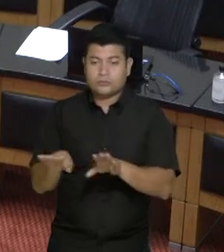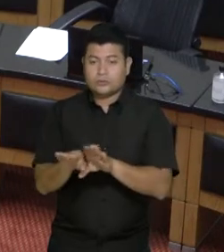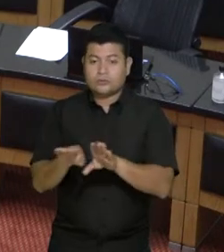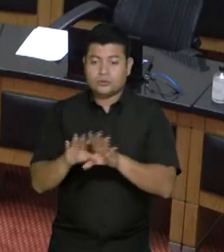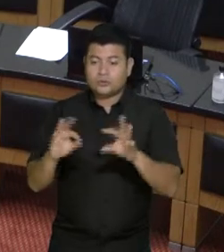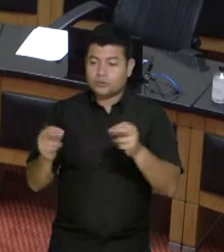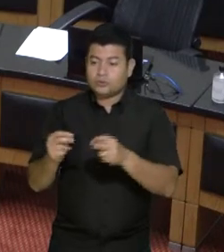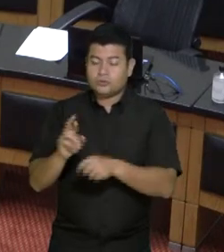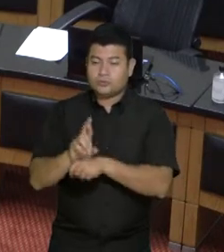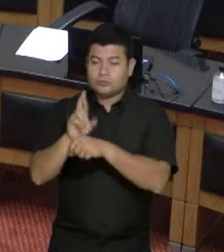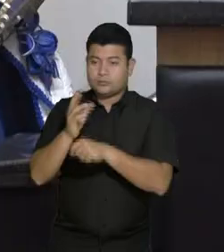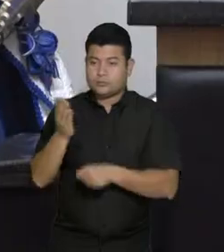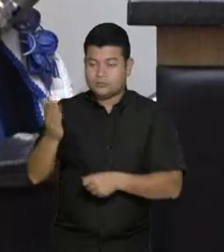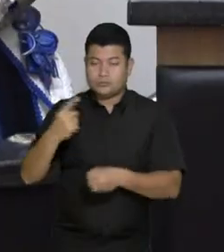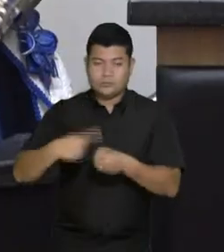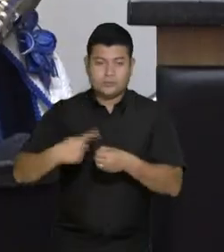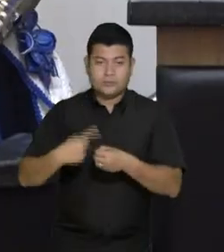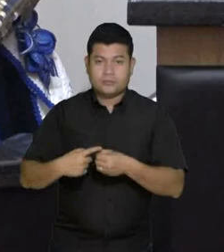vocês. Tudo de bom.